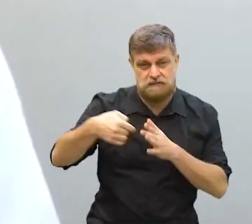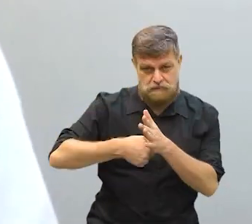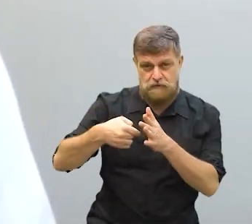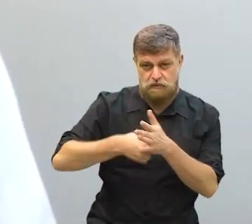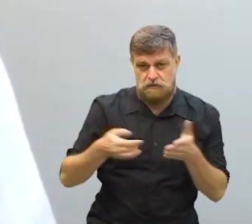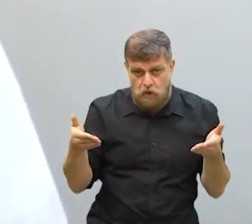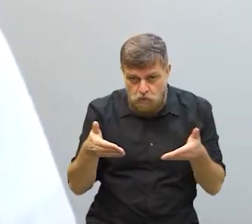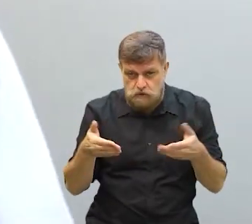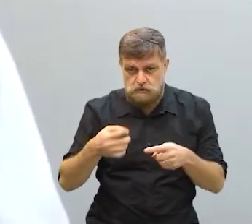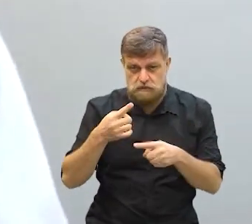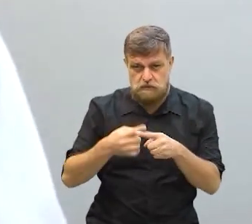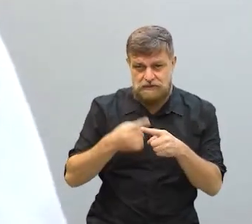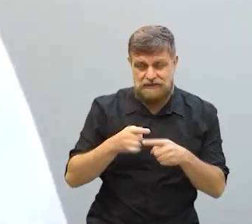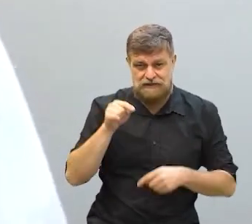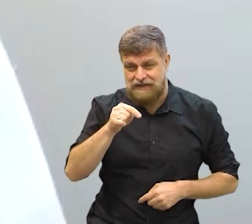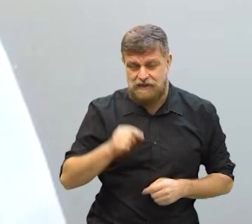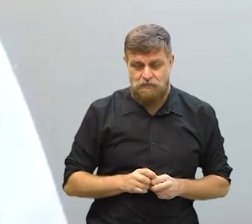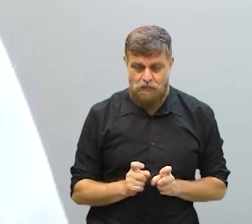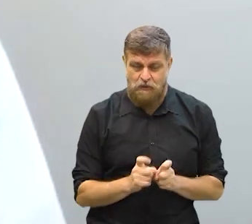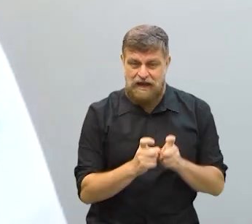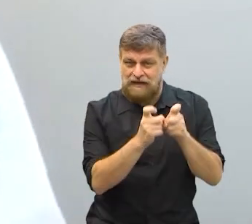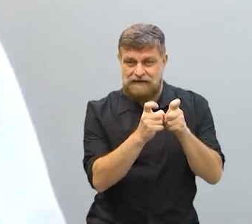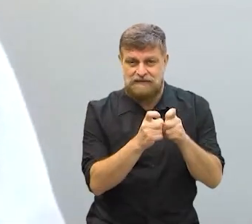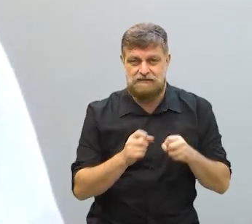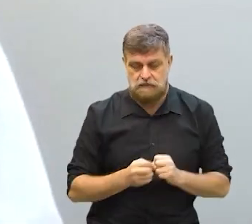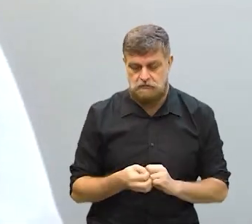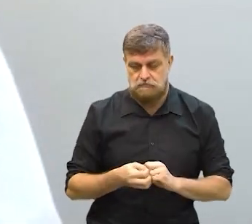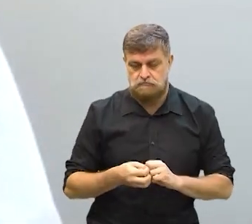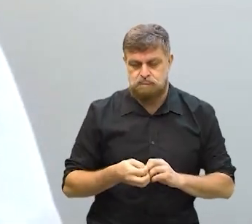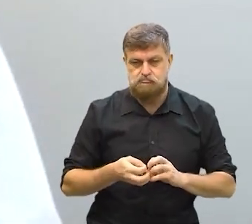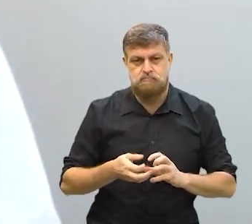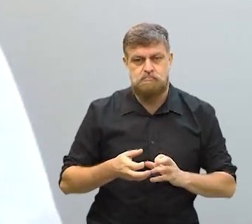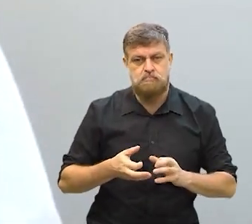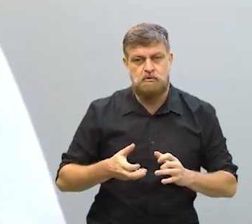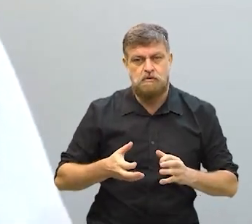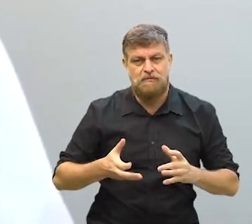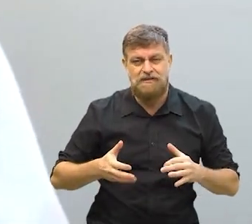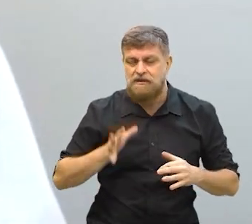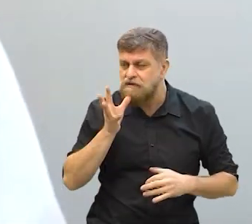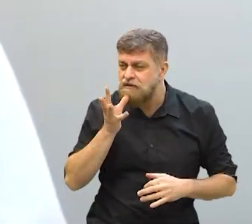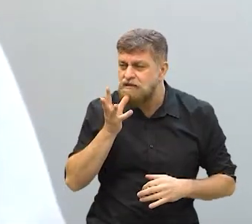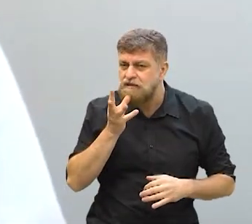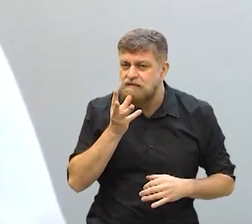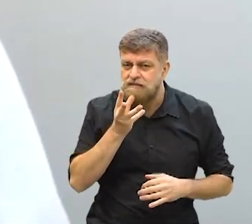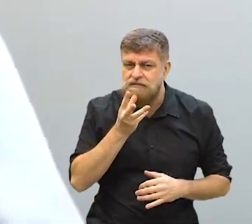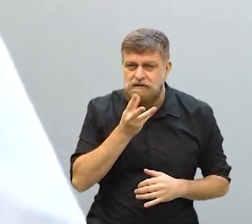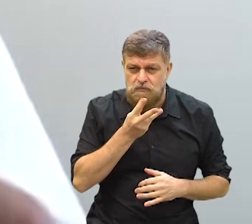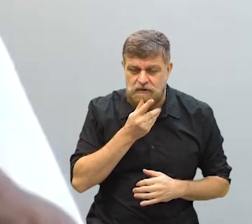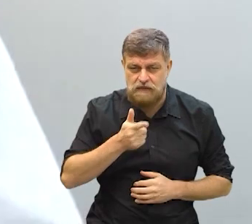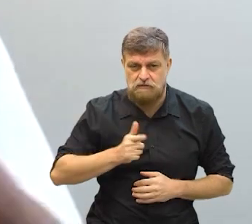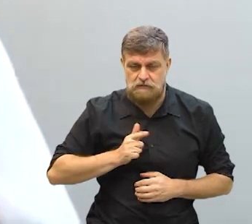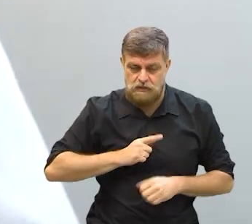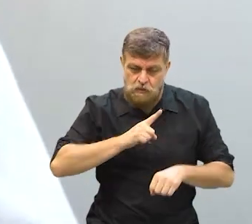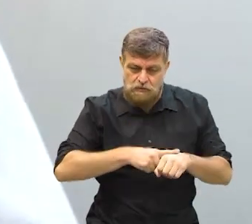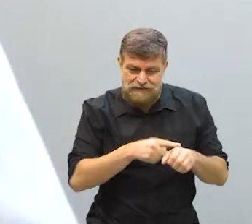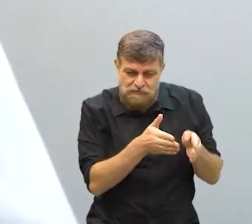me colocar aqui hoje, porque justamente por ser um tumor, um câncer, que ele se desenvolve de certa forma lentamente, nós temos